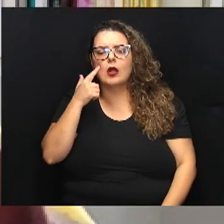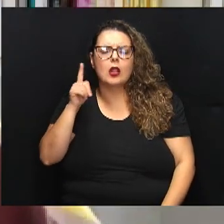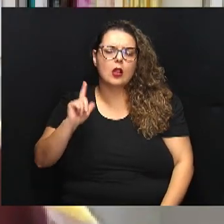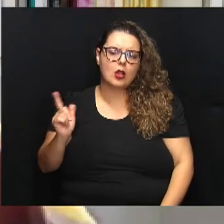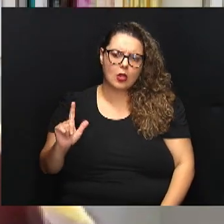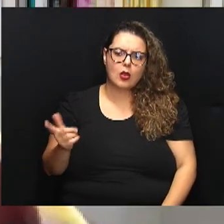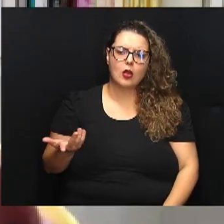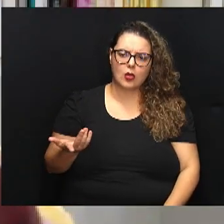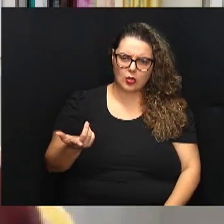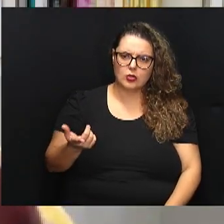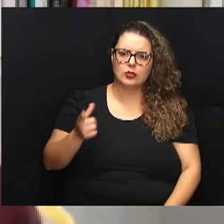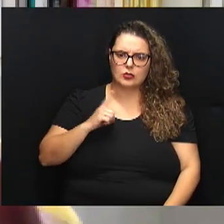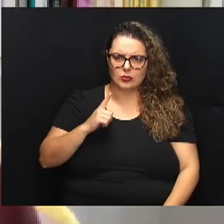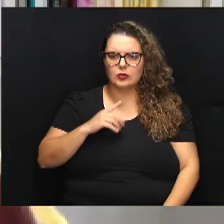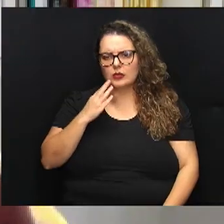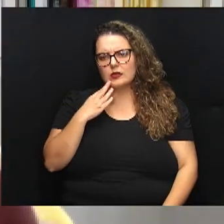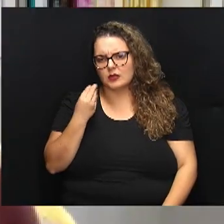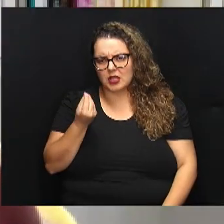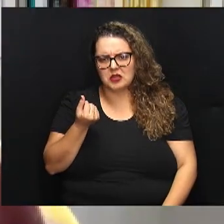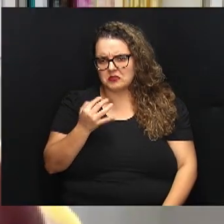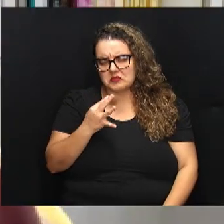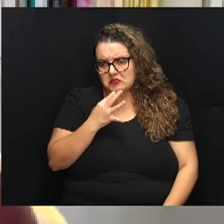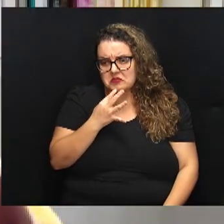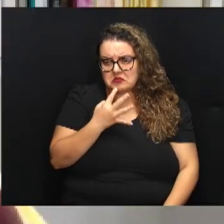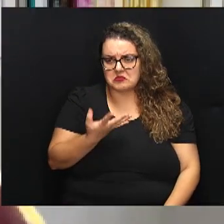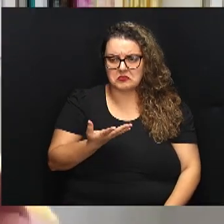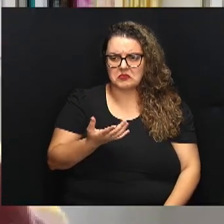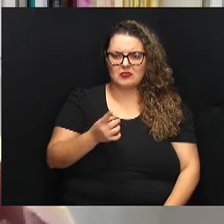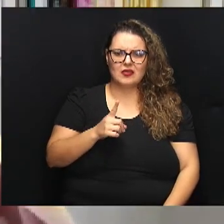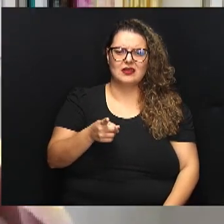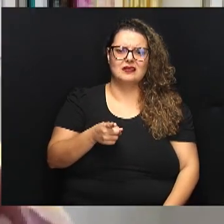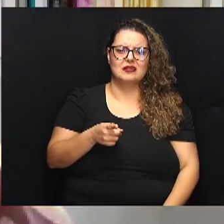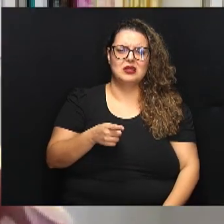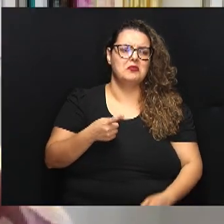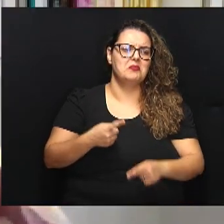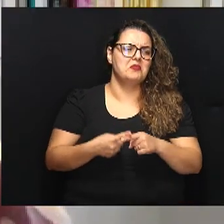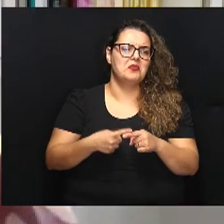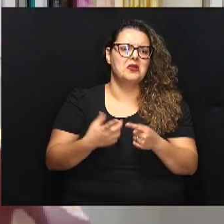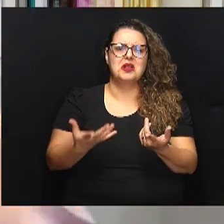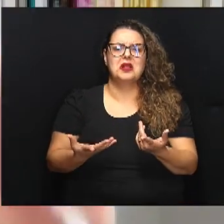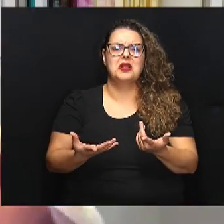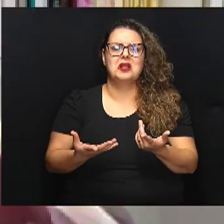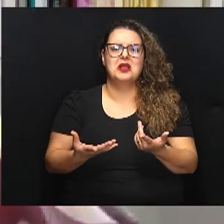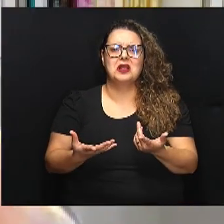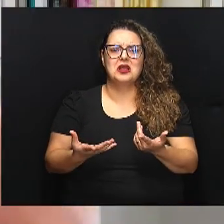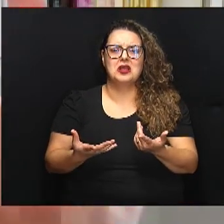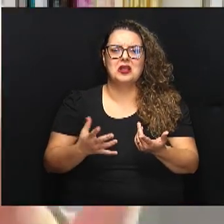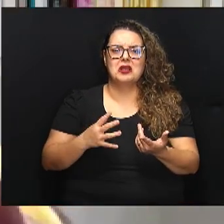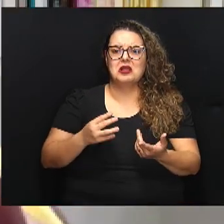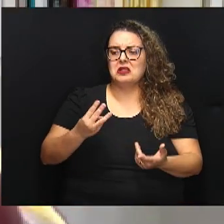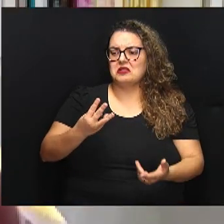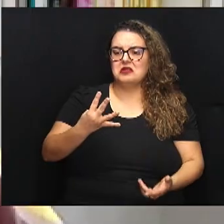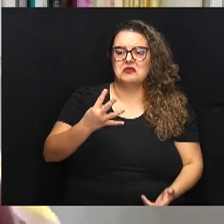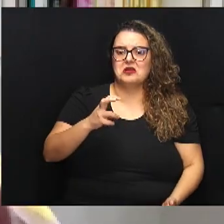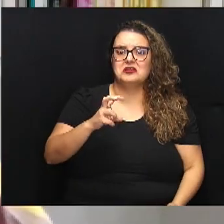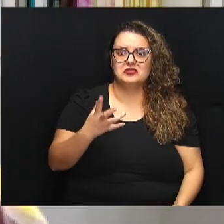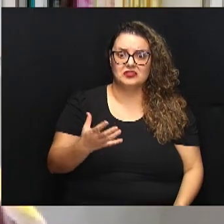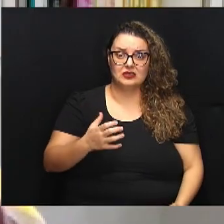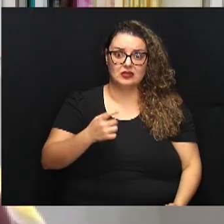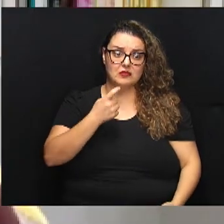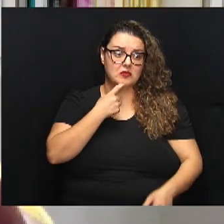vou provar só para conhecer, mas não necessariamente saber engolir 3, 4, 5 morangos, né?